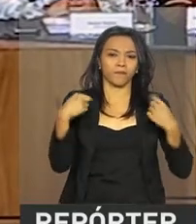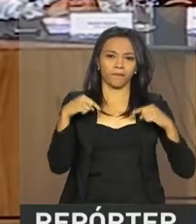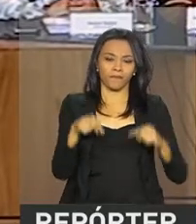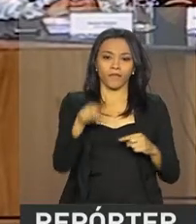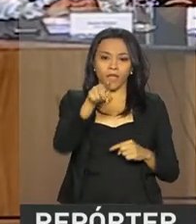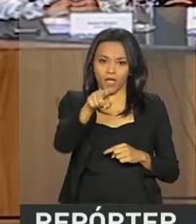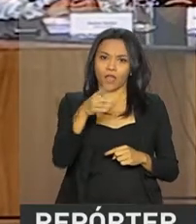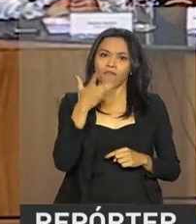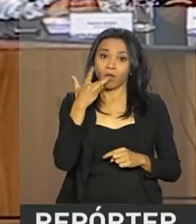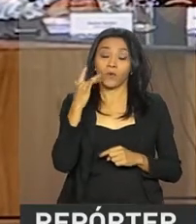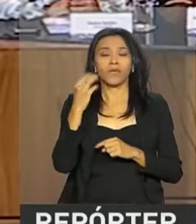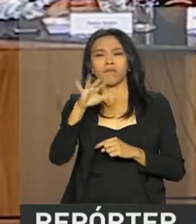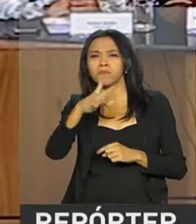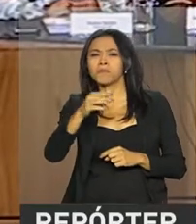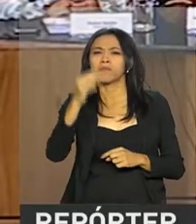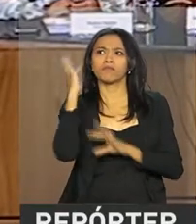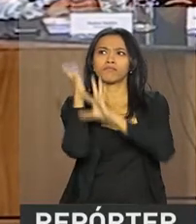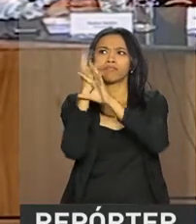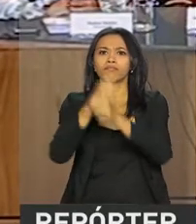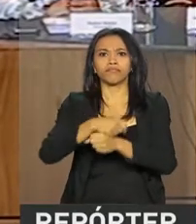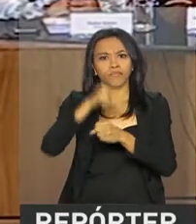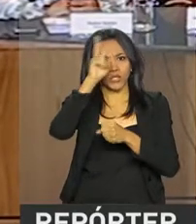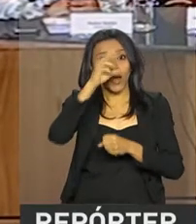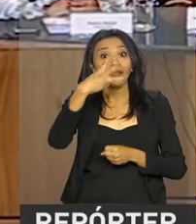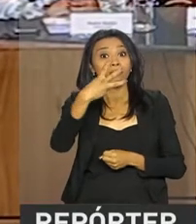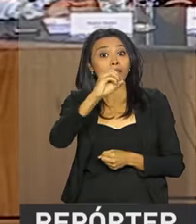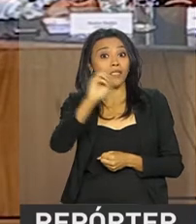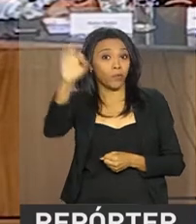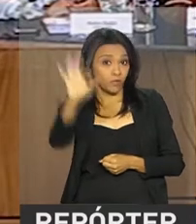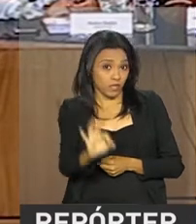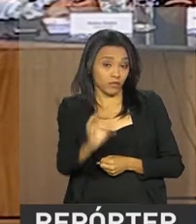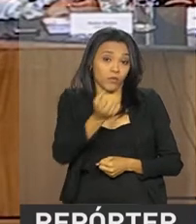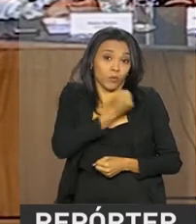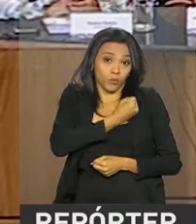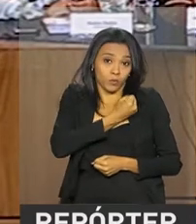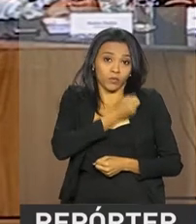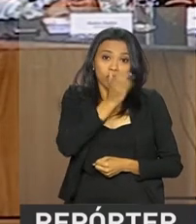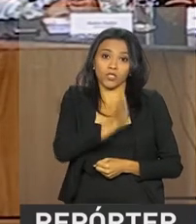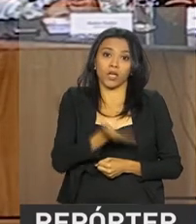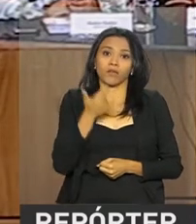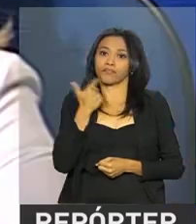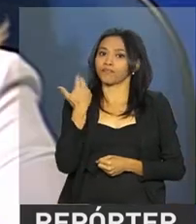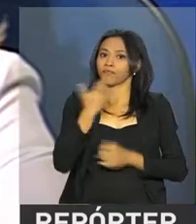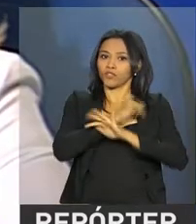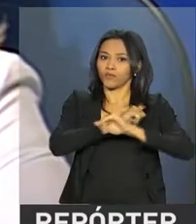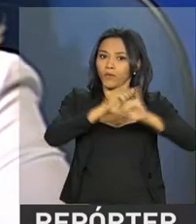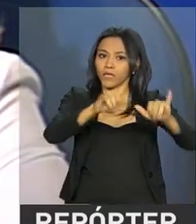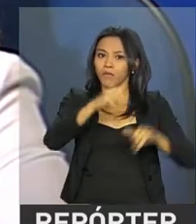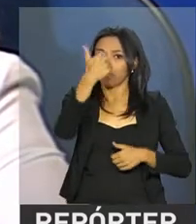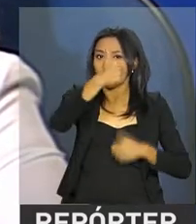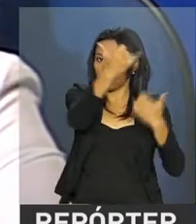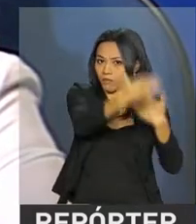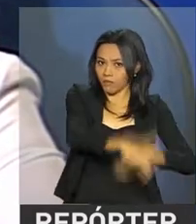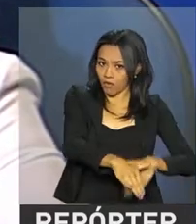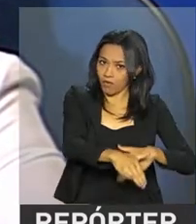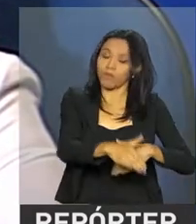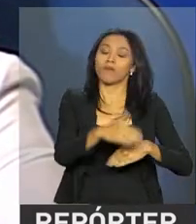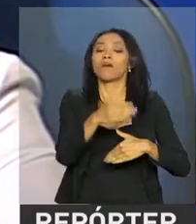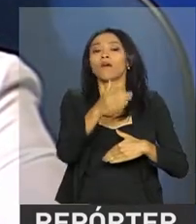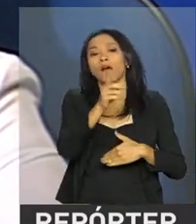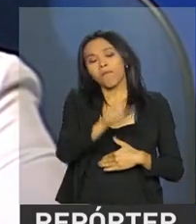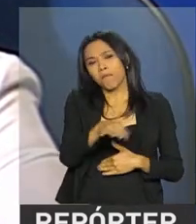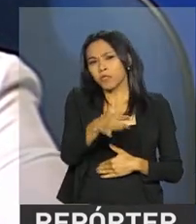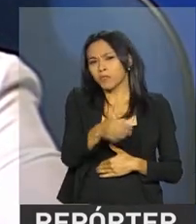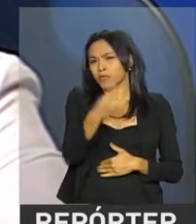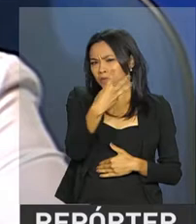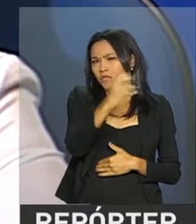de 30%, né? Então, o número que foi divulgado com relação à primeira aplicação foi inicialmente de pouco